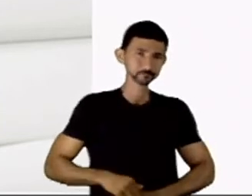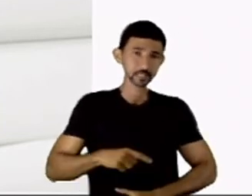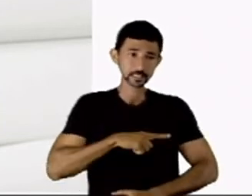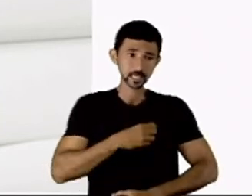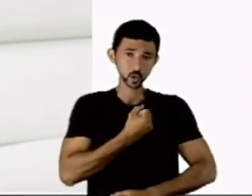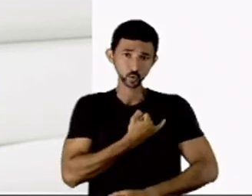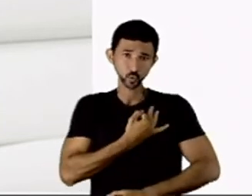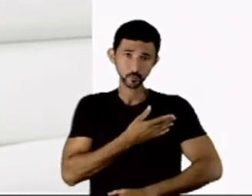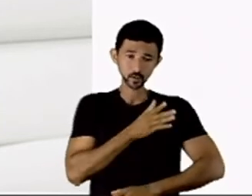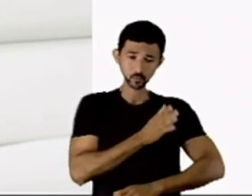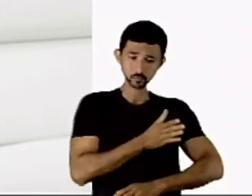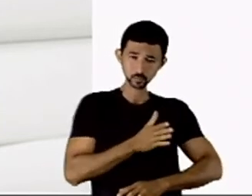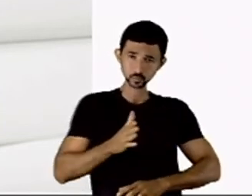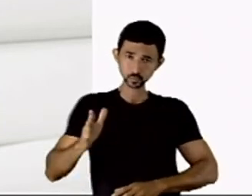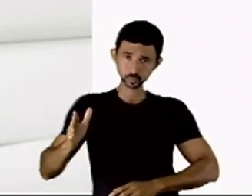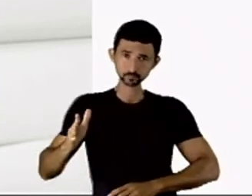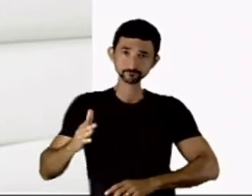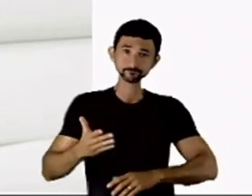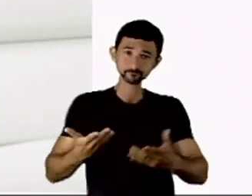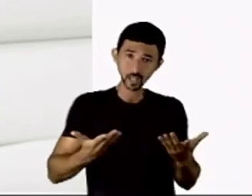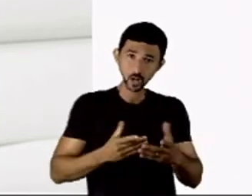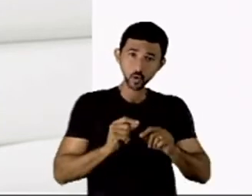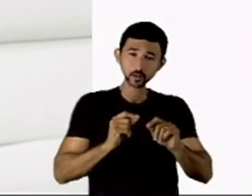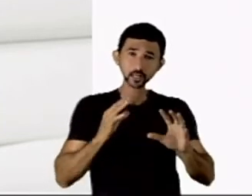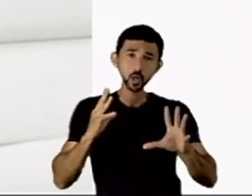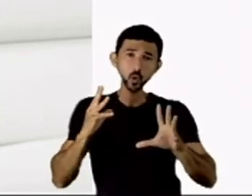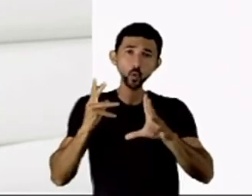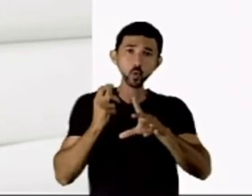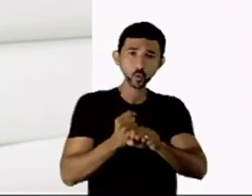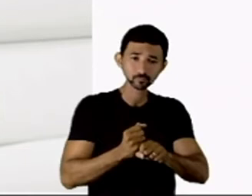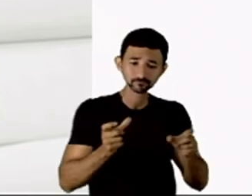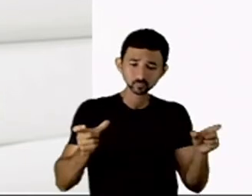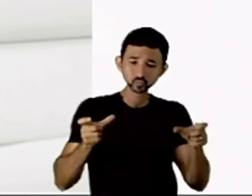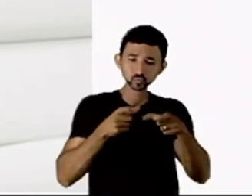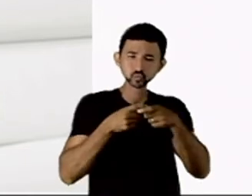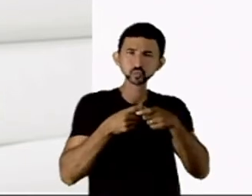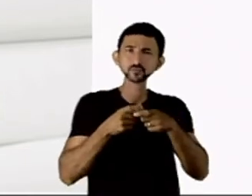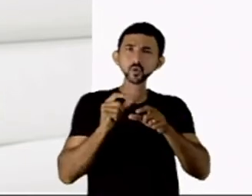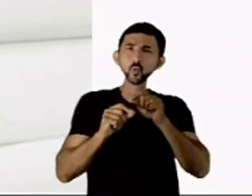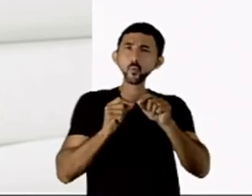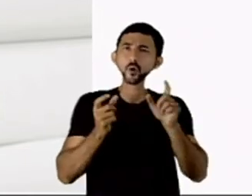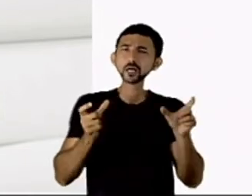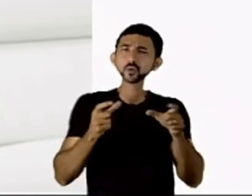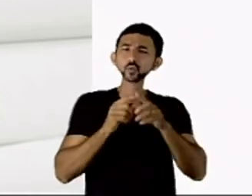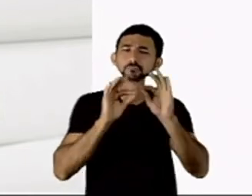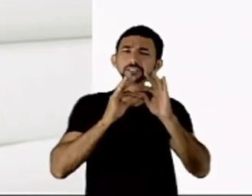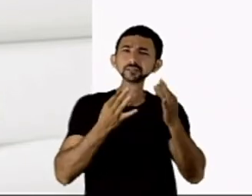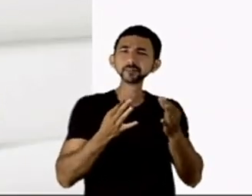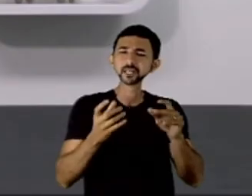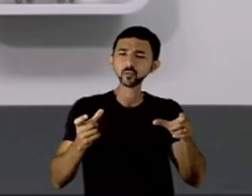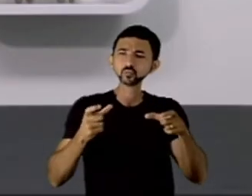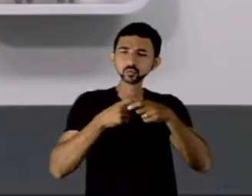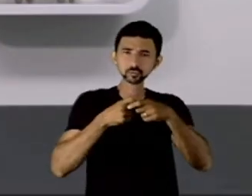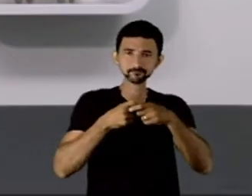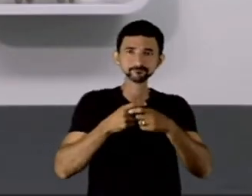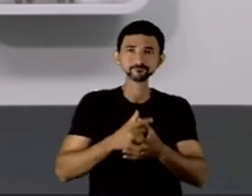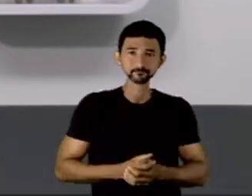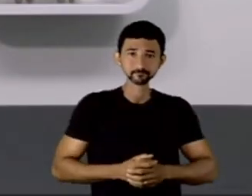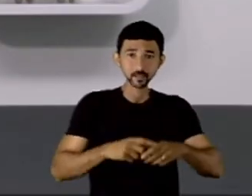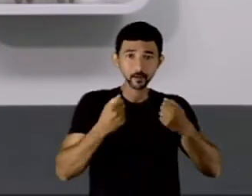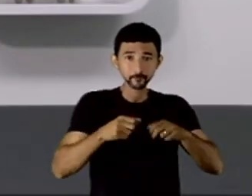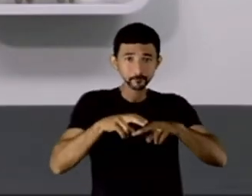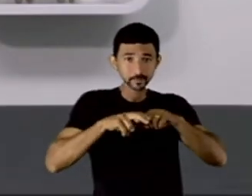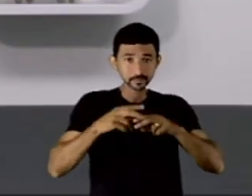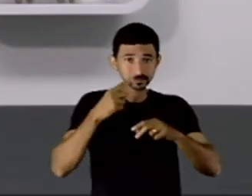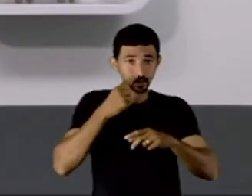se repetem e agora eu quero reduzir. O que é mais sucinto? É mais simplificado, tá? E é por isso